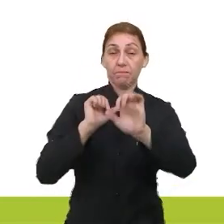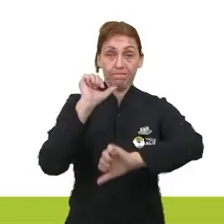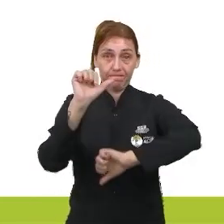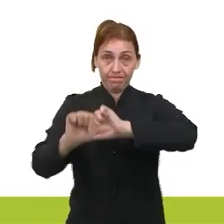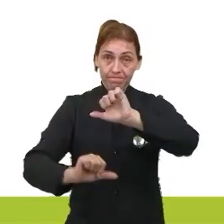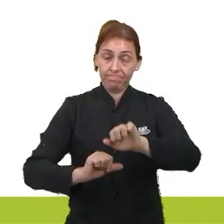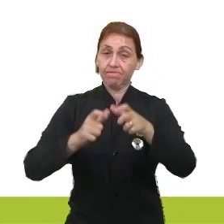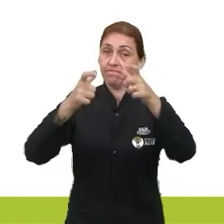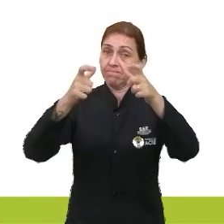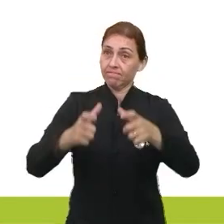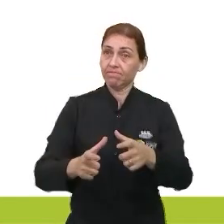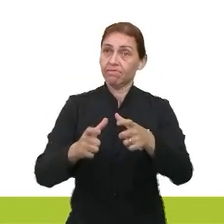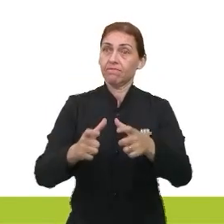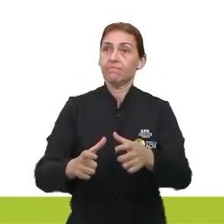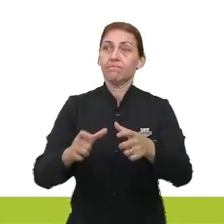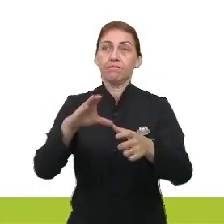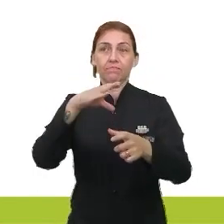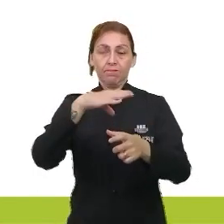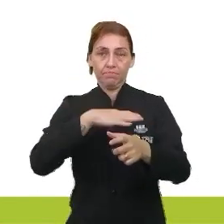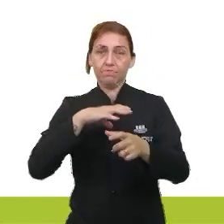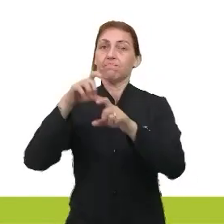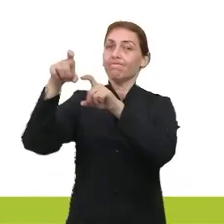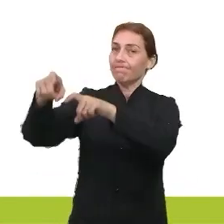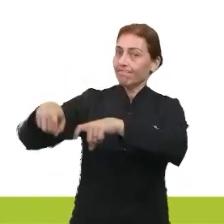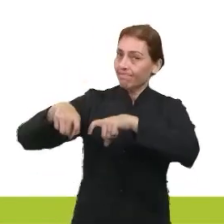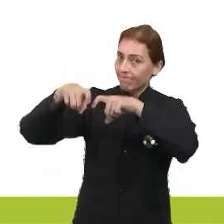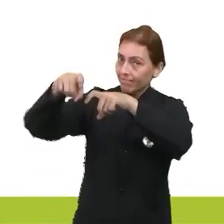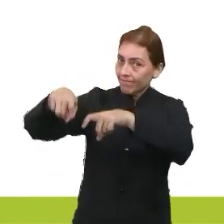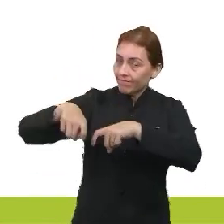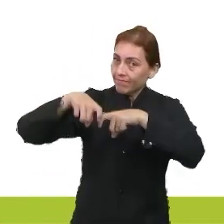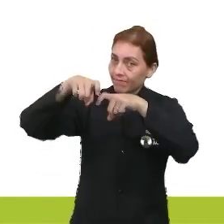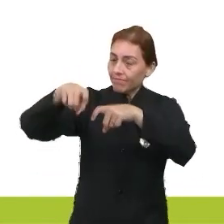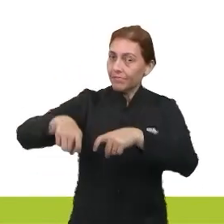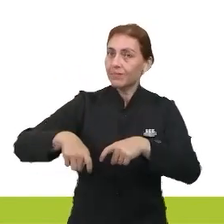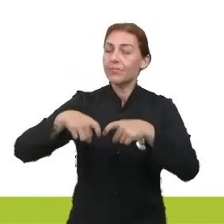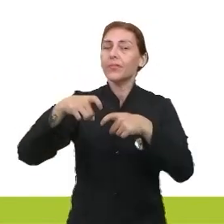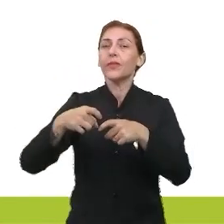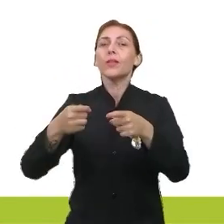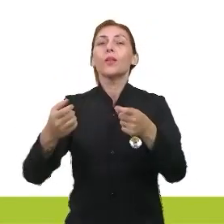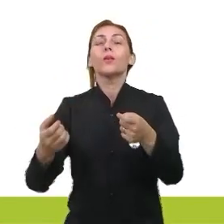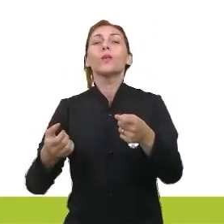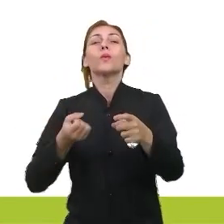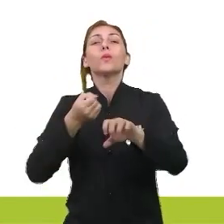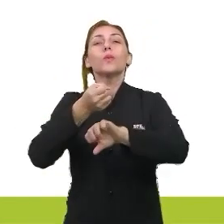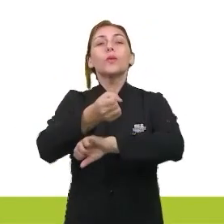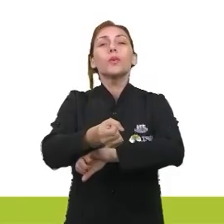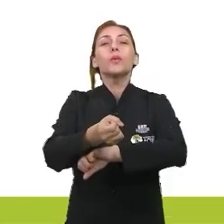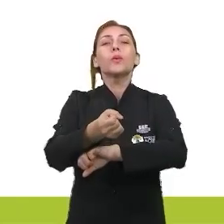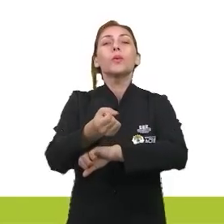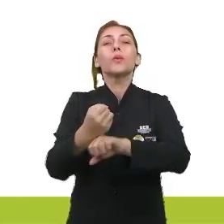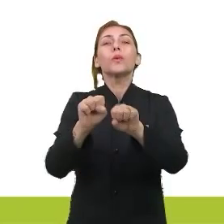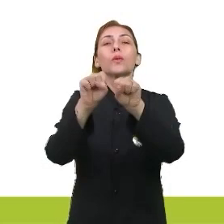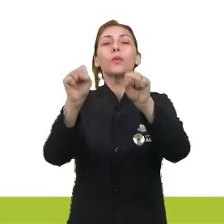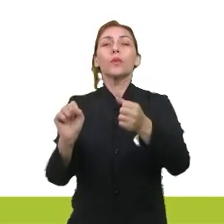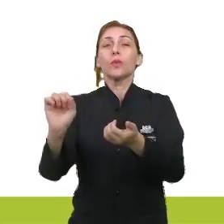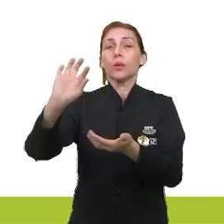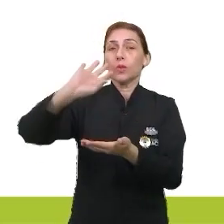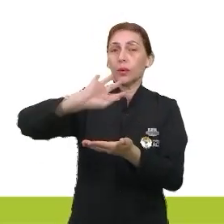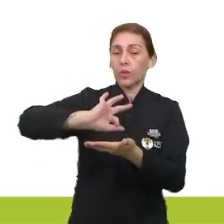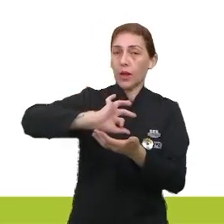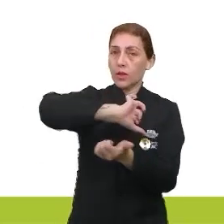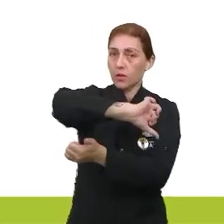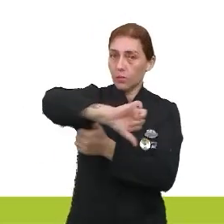uma transformação dos espaços urbanos e rurais, com a implementação do sistema capitalista, devido